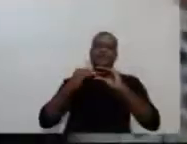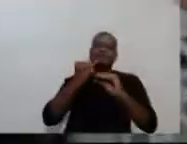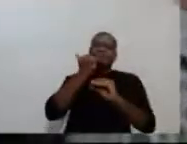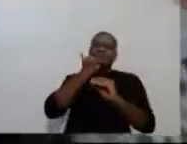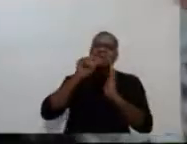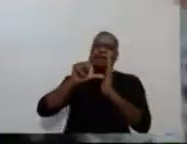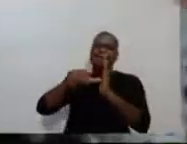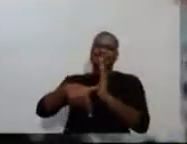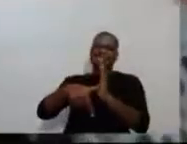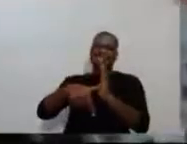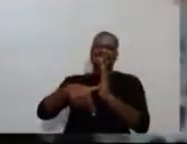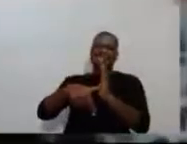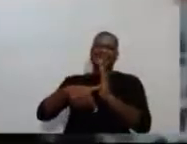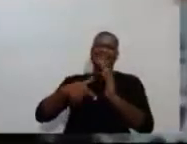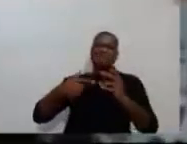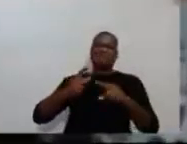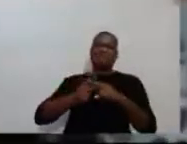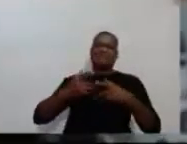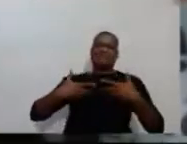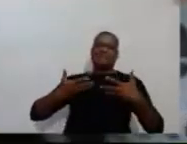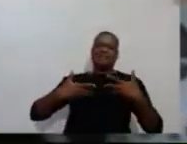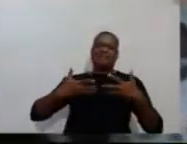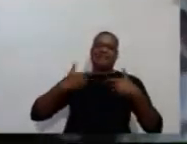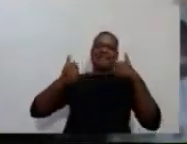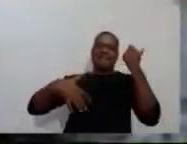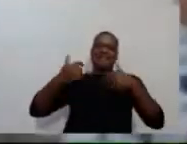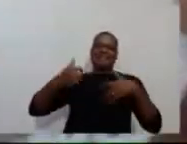empolgo. É isso.